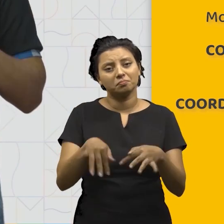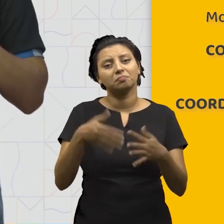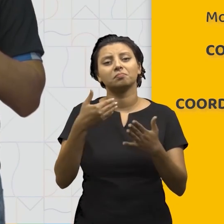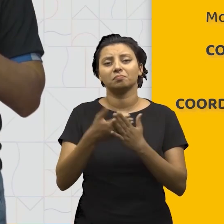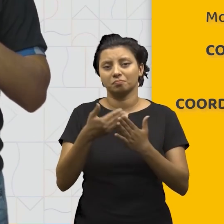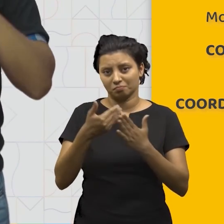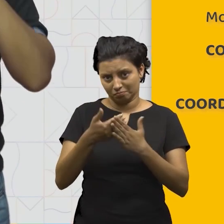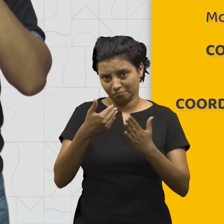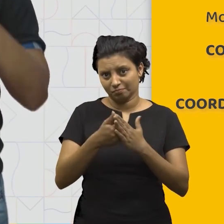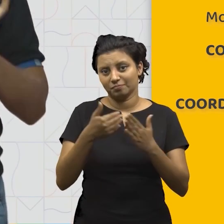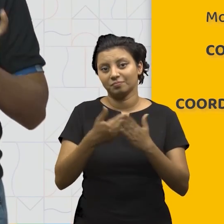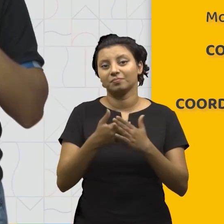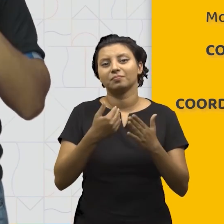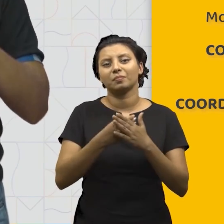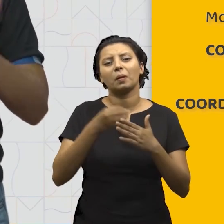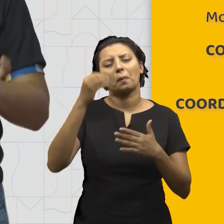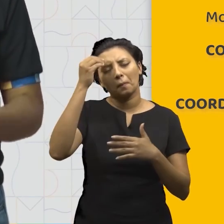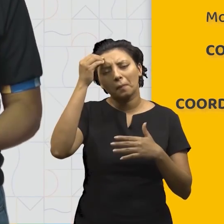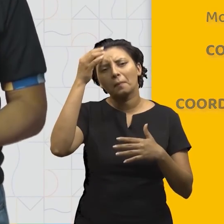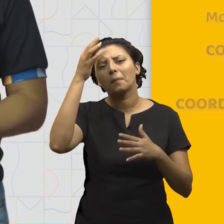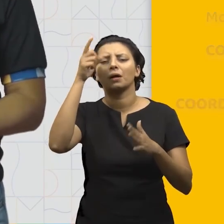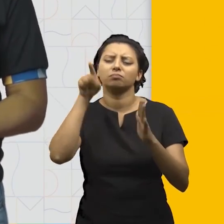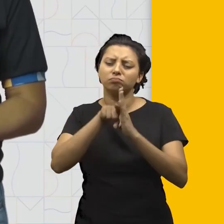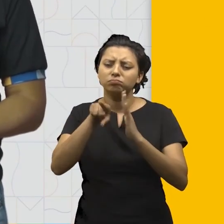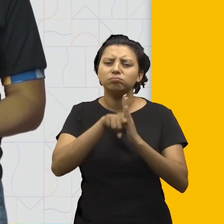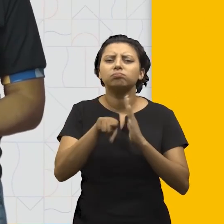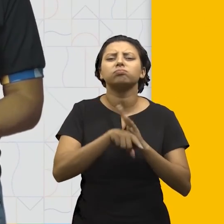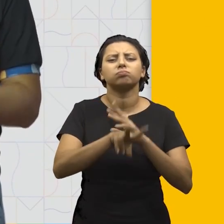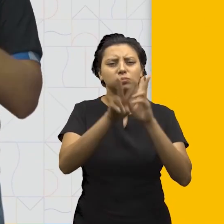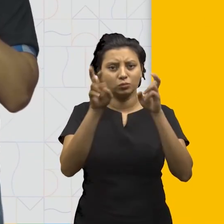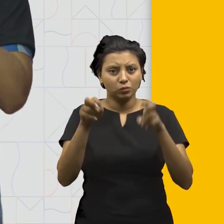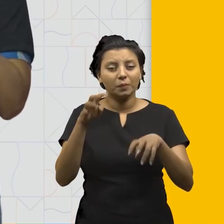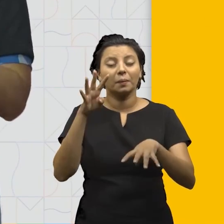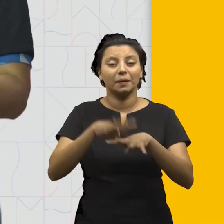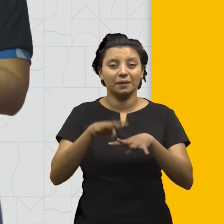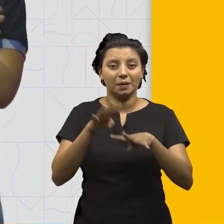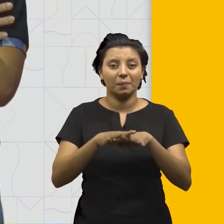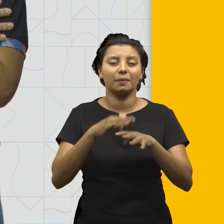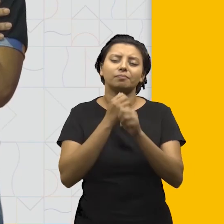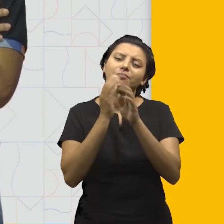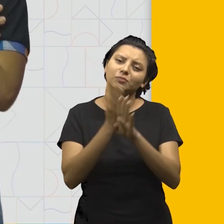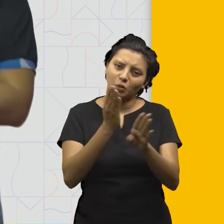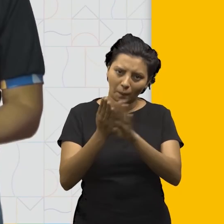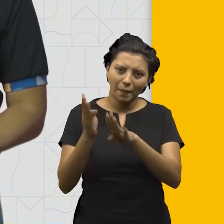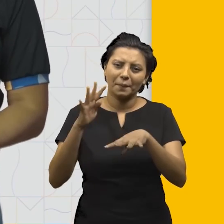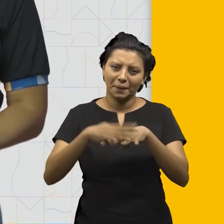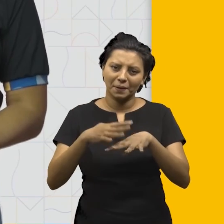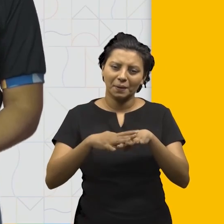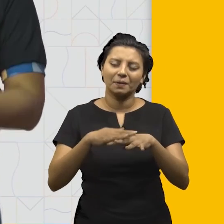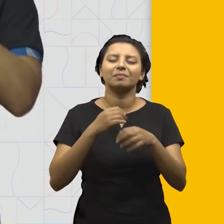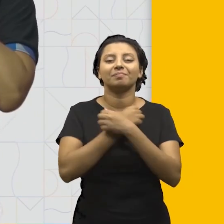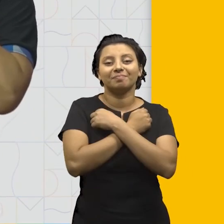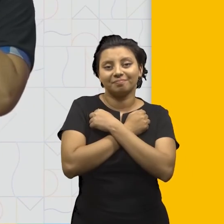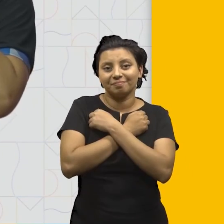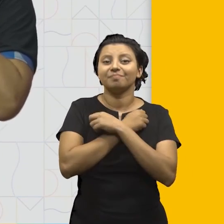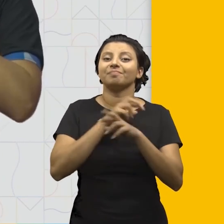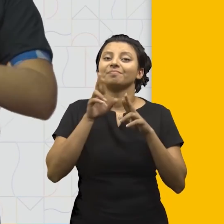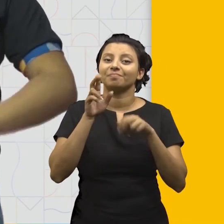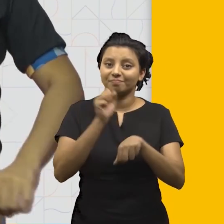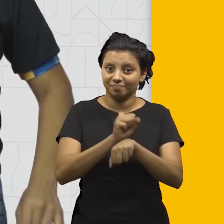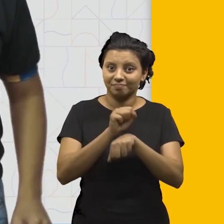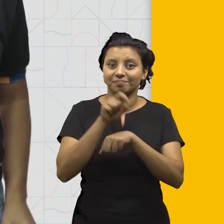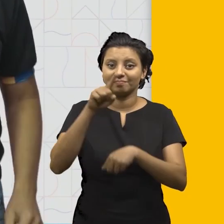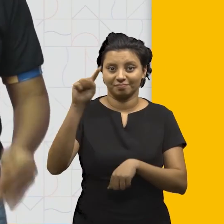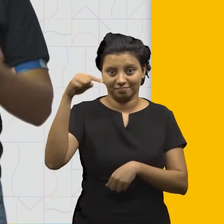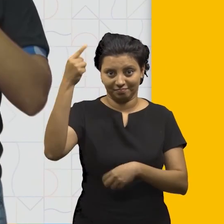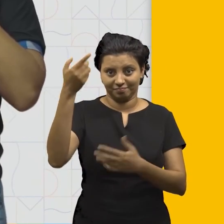terminamos mais uma aula cheia de descobertas sobre a matemática. Deixo aqui um grande abraço. Eu espero